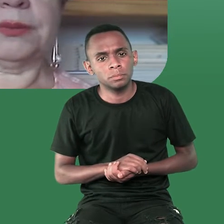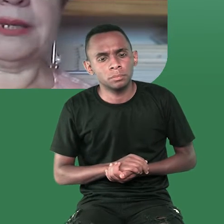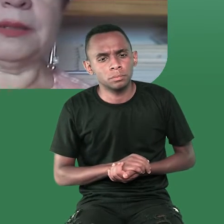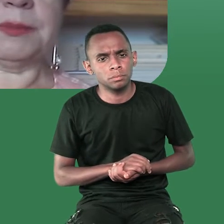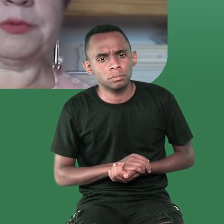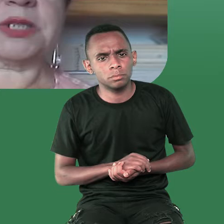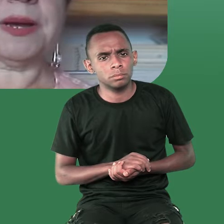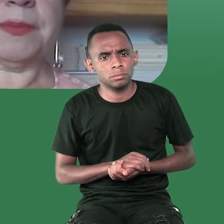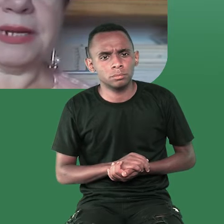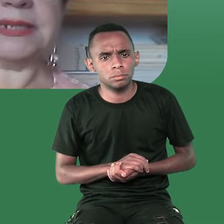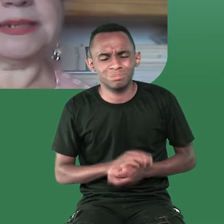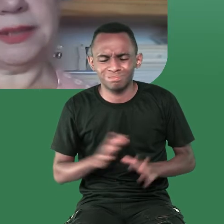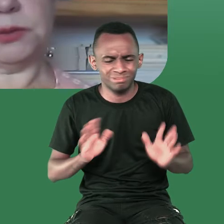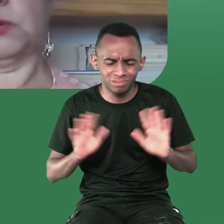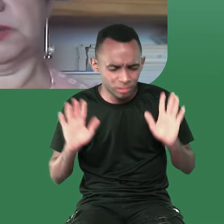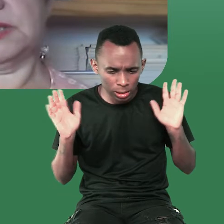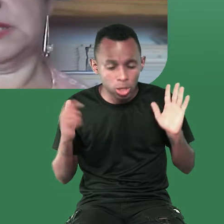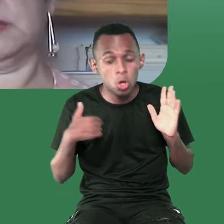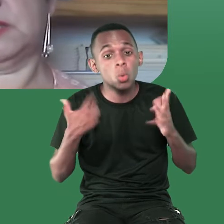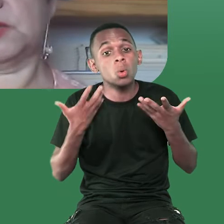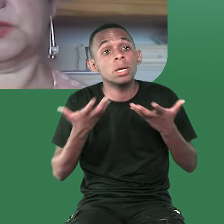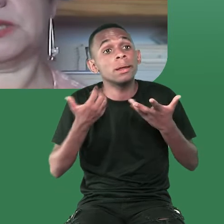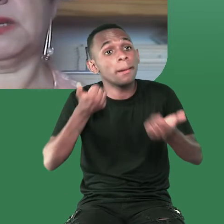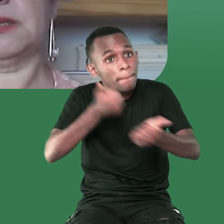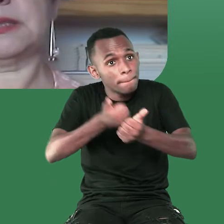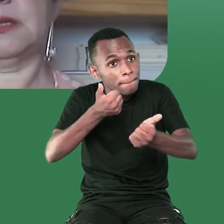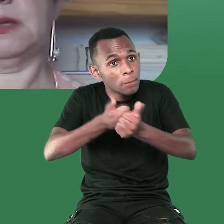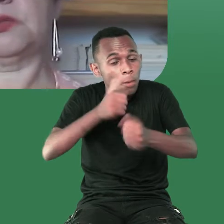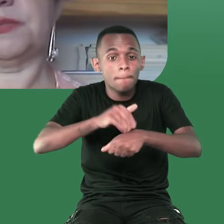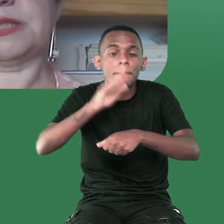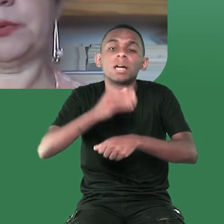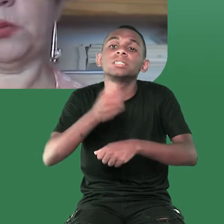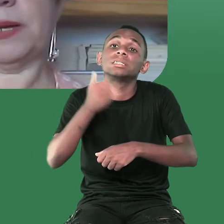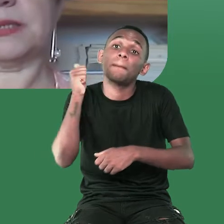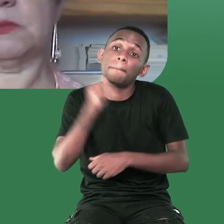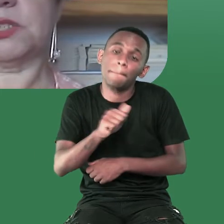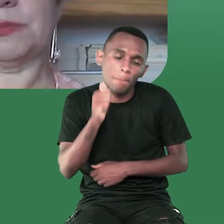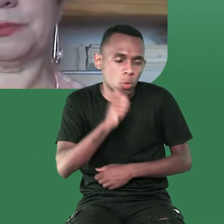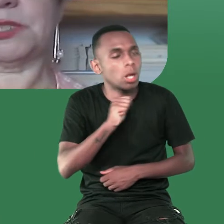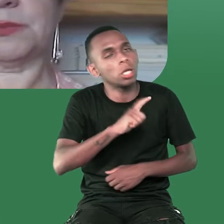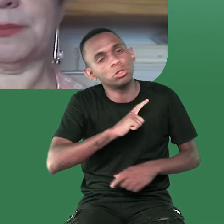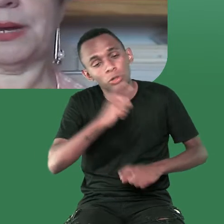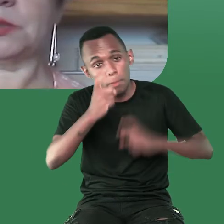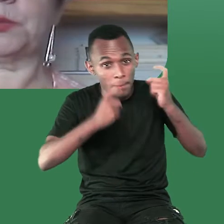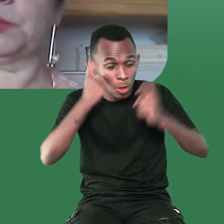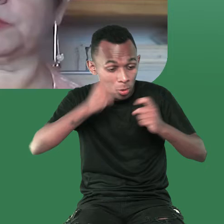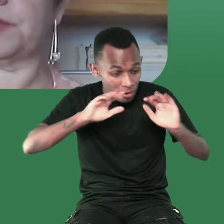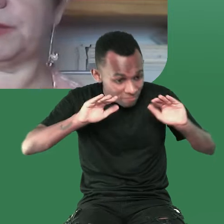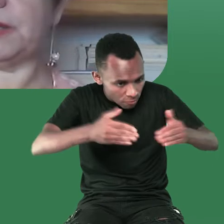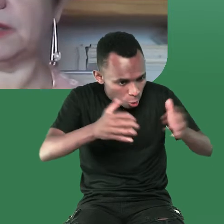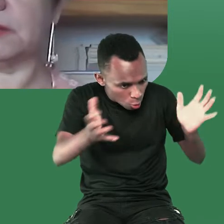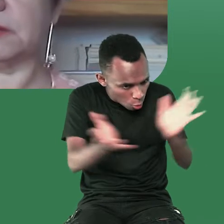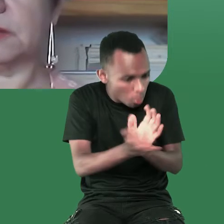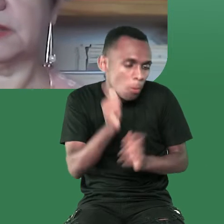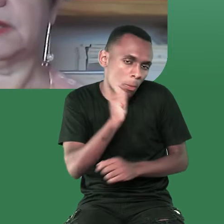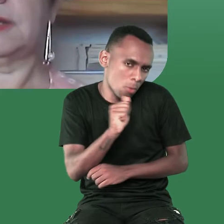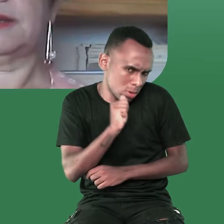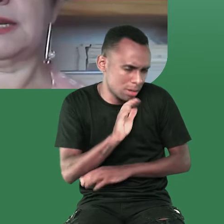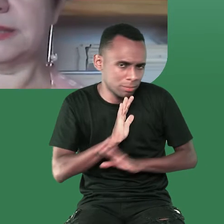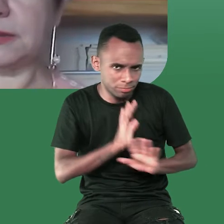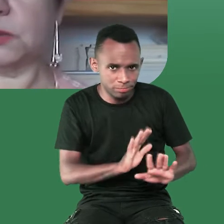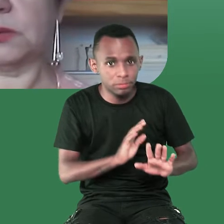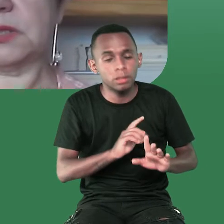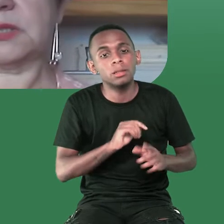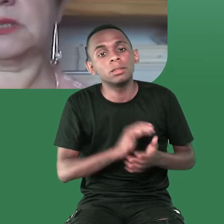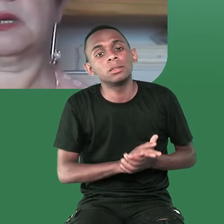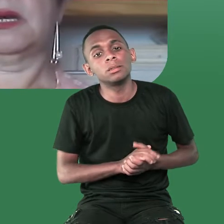Não, eu queria me aproximar mais das leitoras. Isso sim, assim, eu tive essa preocupação de me aproximar mais do público feminino,